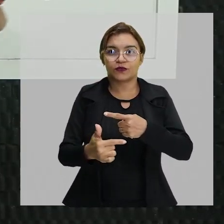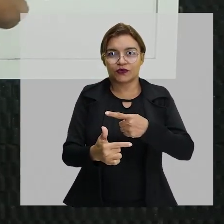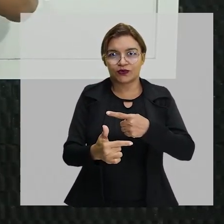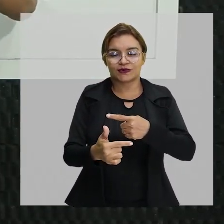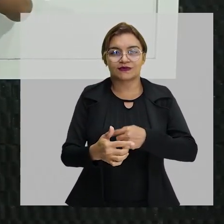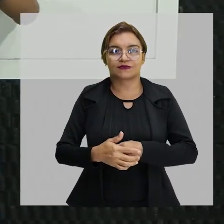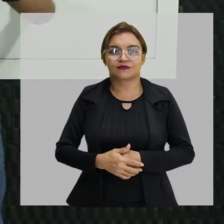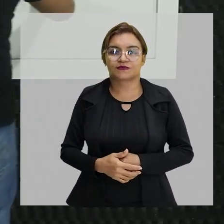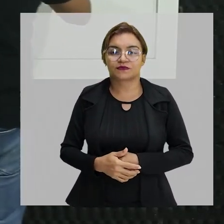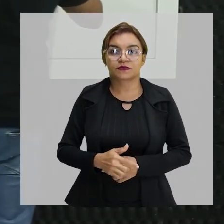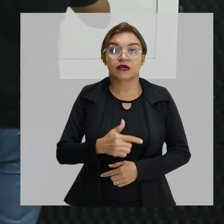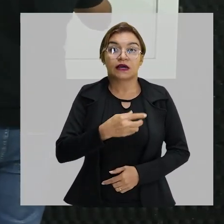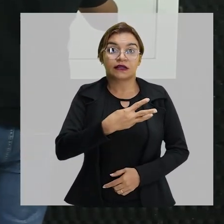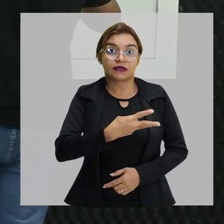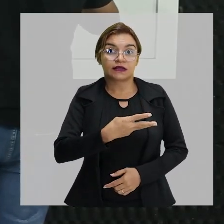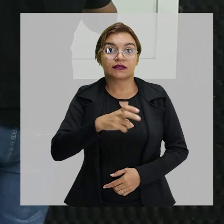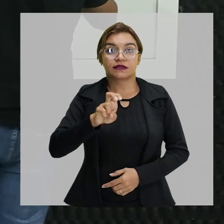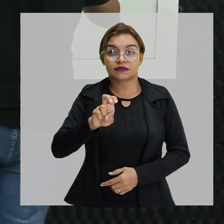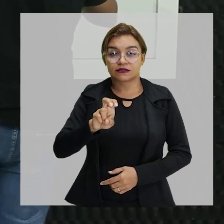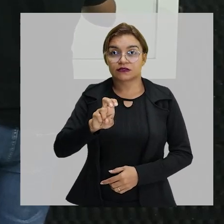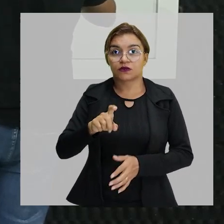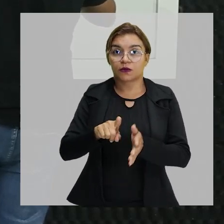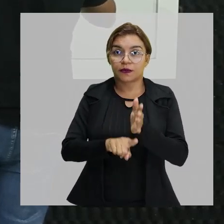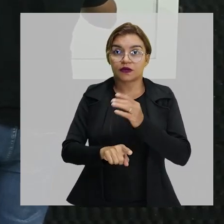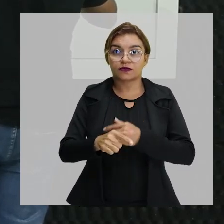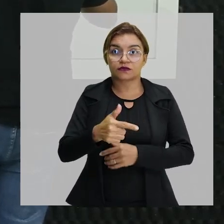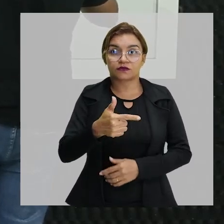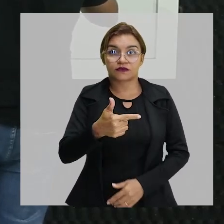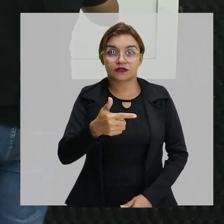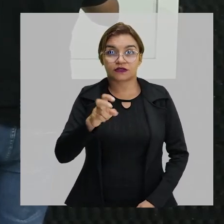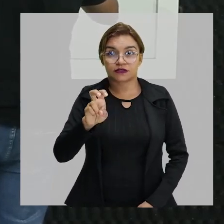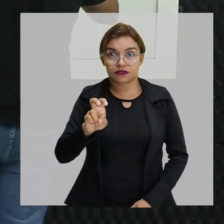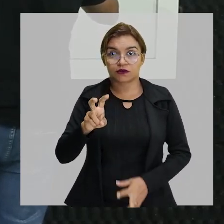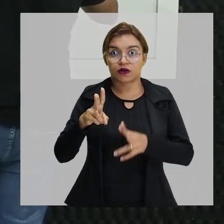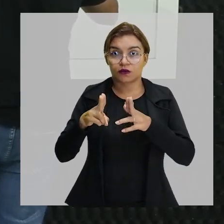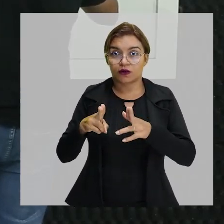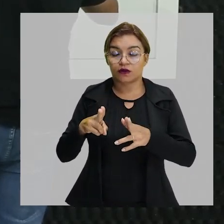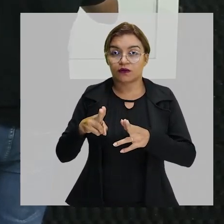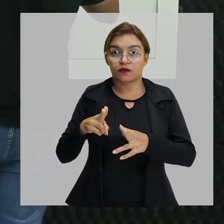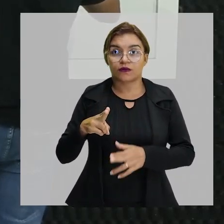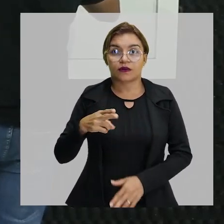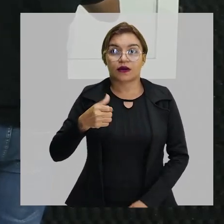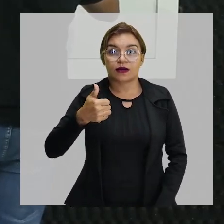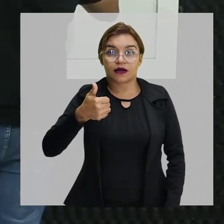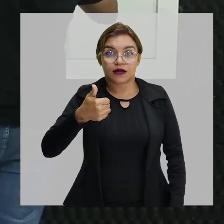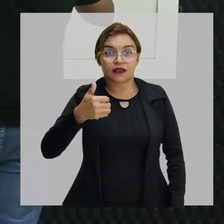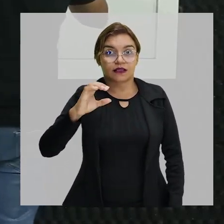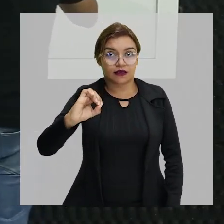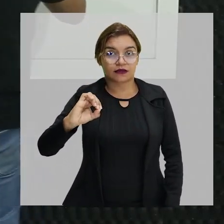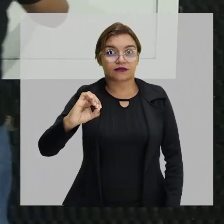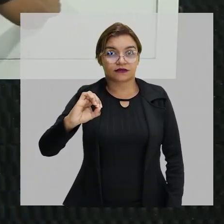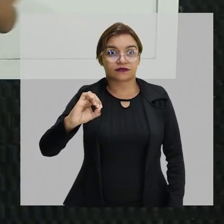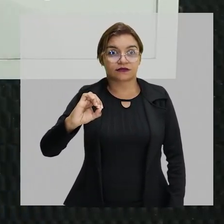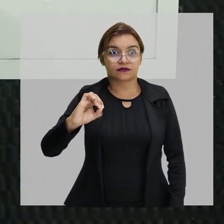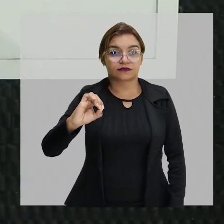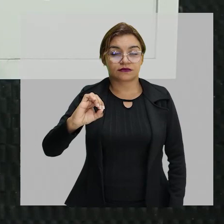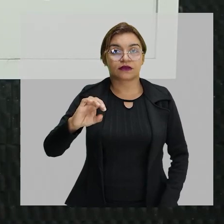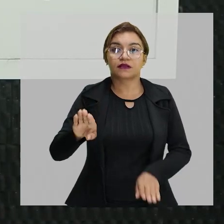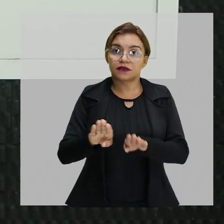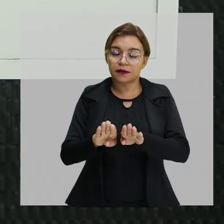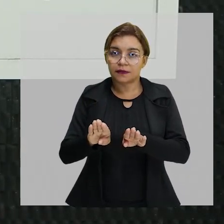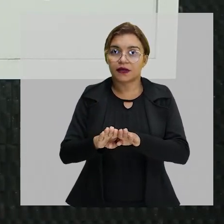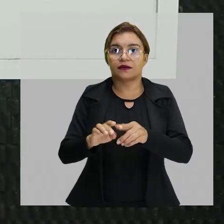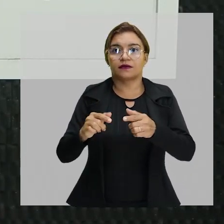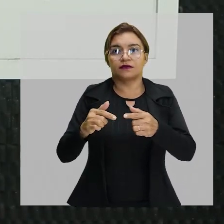Aqui 35 graus menos 25 graus, isso aqui vai ser igual a 10. Lembrando também que esse 10 eu vou dividir